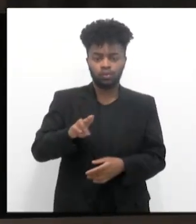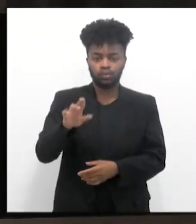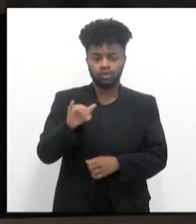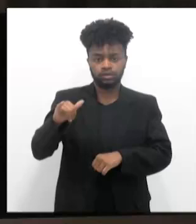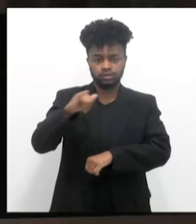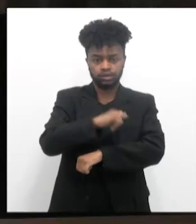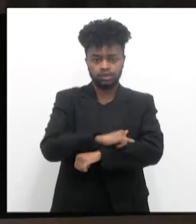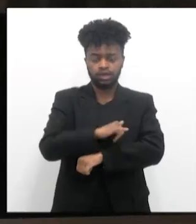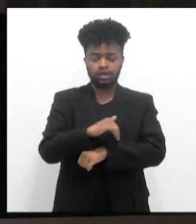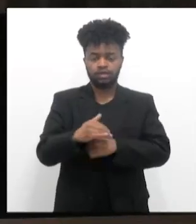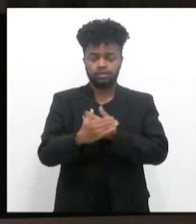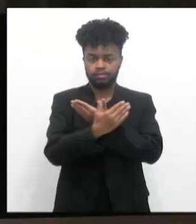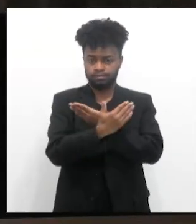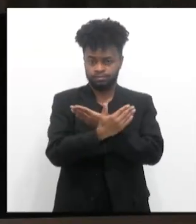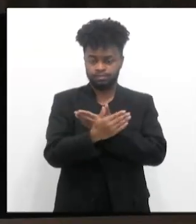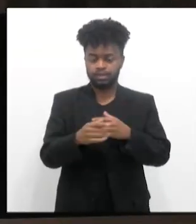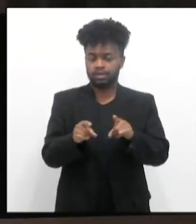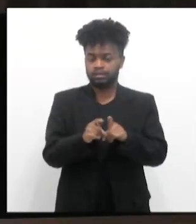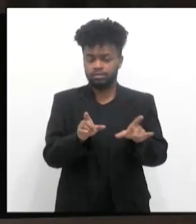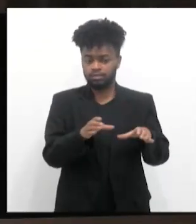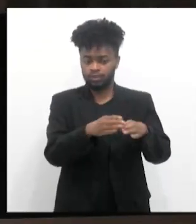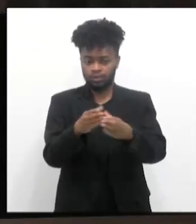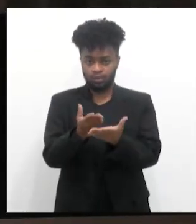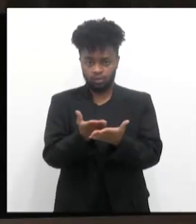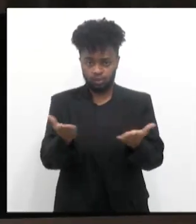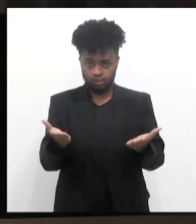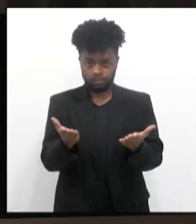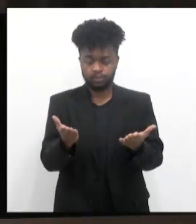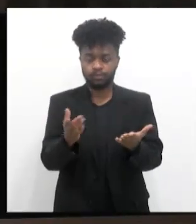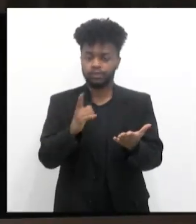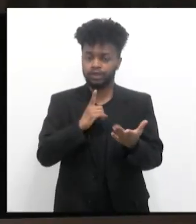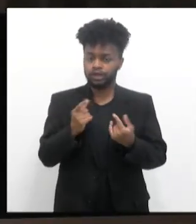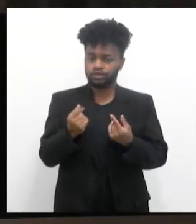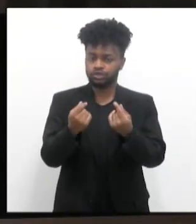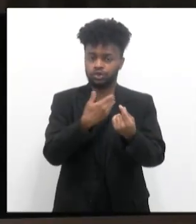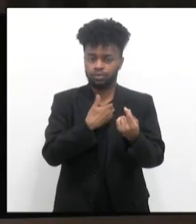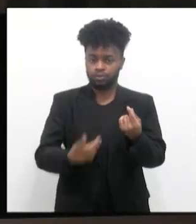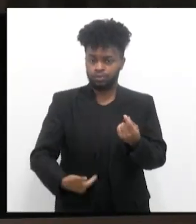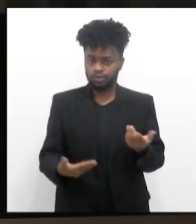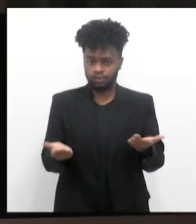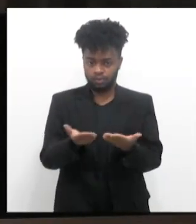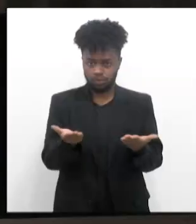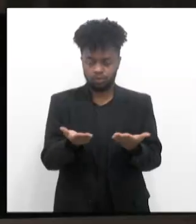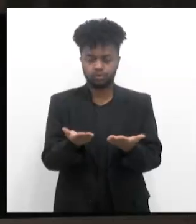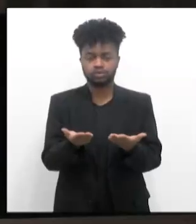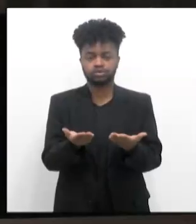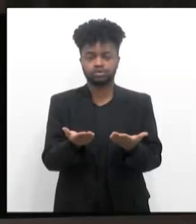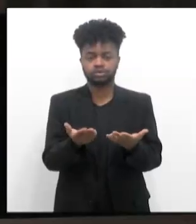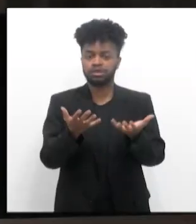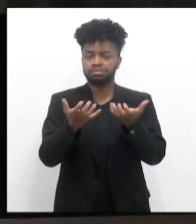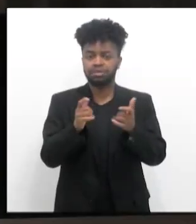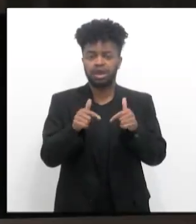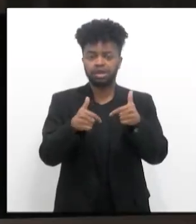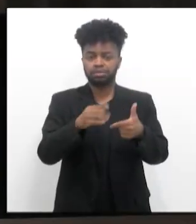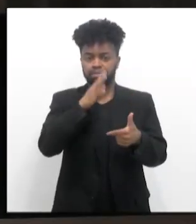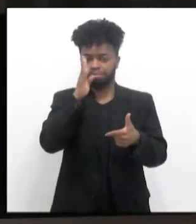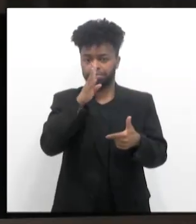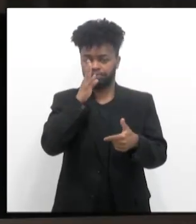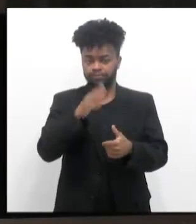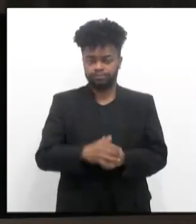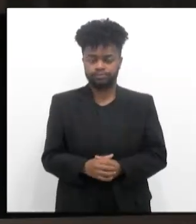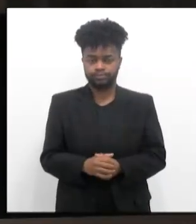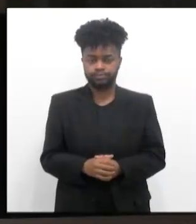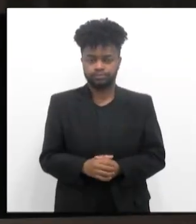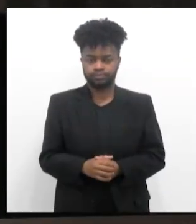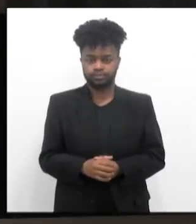FAB. É essa gente que dispõe do dinheiro público hoje para fazer o que bem entendem.